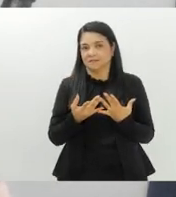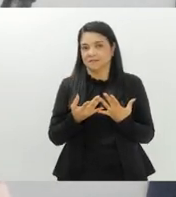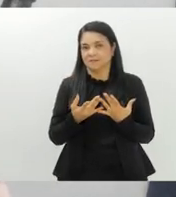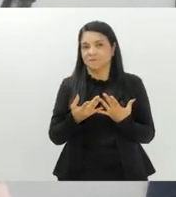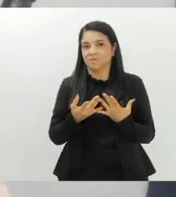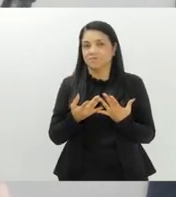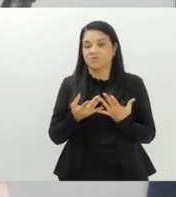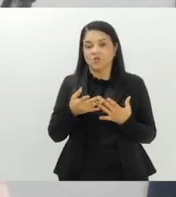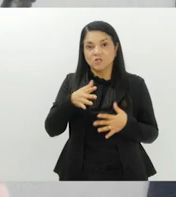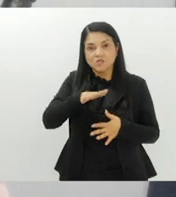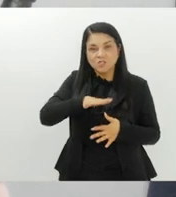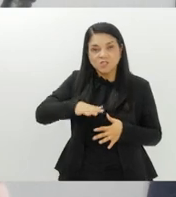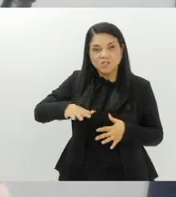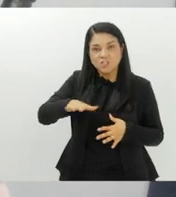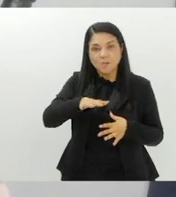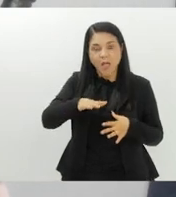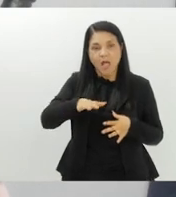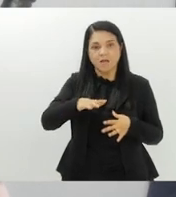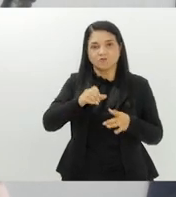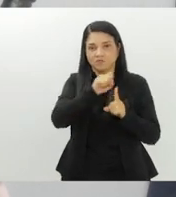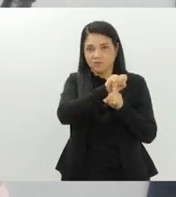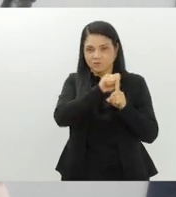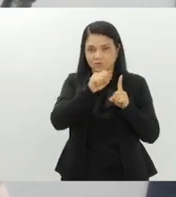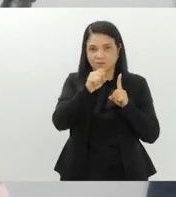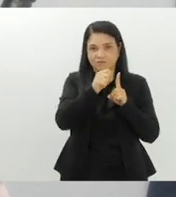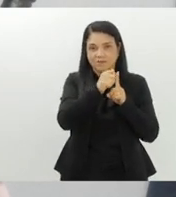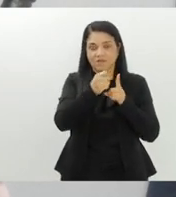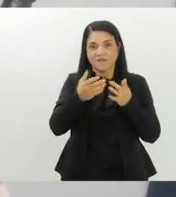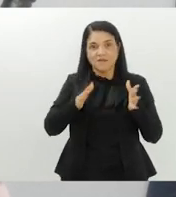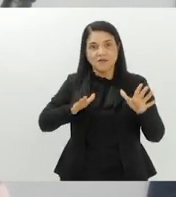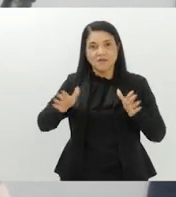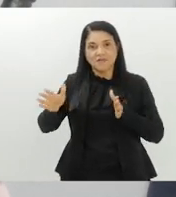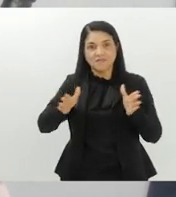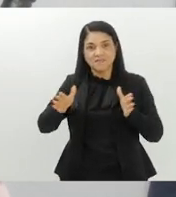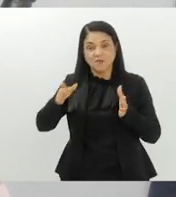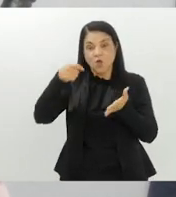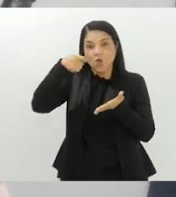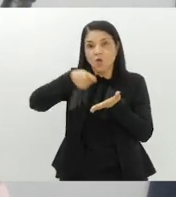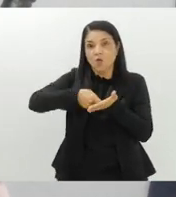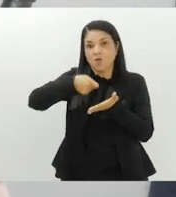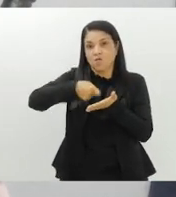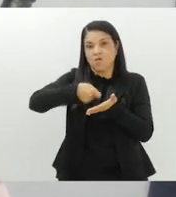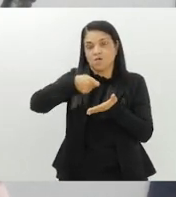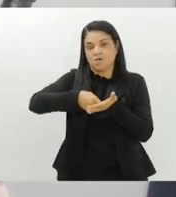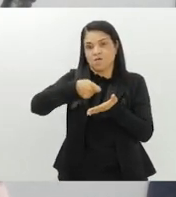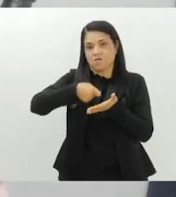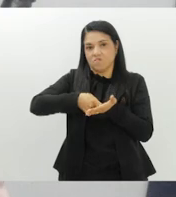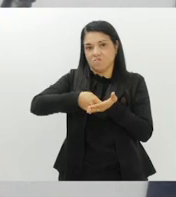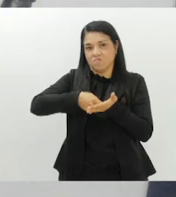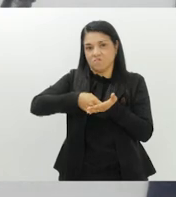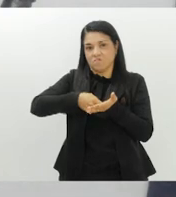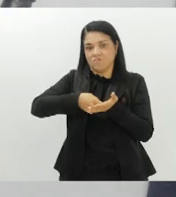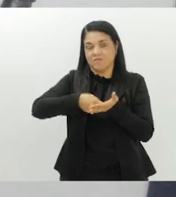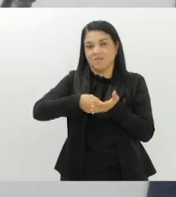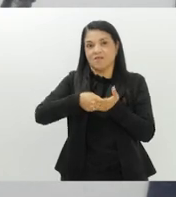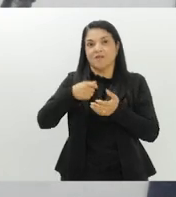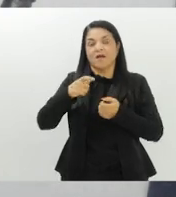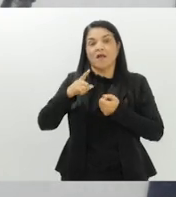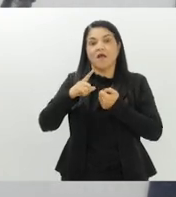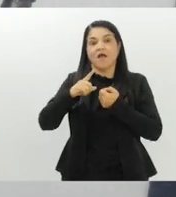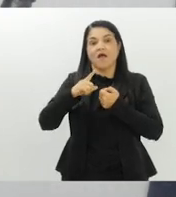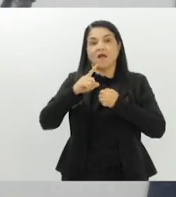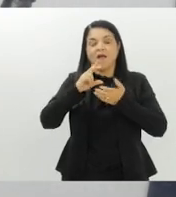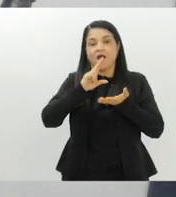que nos espaços coletivos a acessibilidade é um requisito obrigatório. no seu artigo 19.